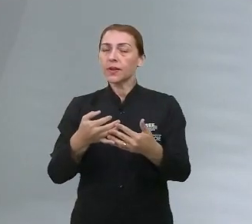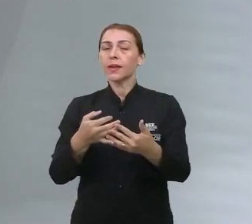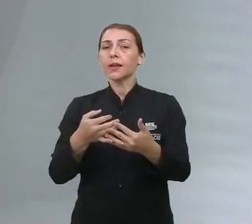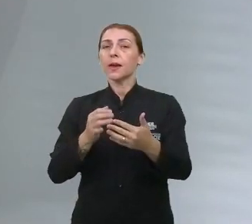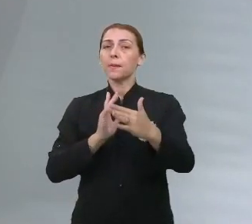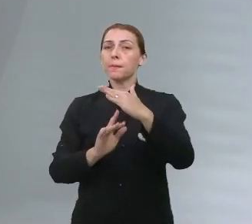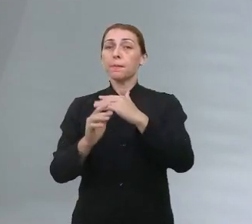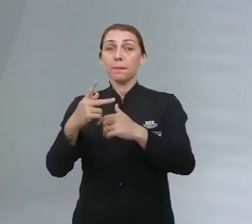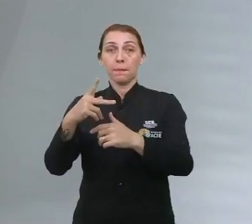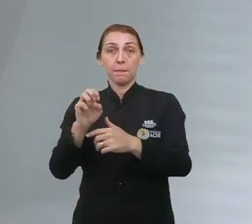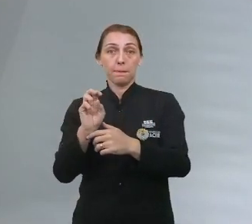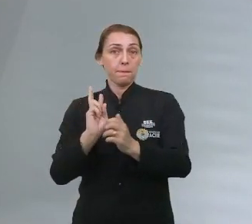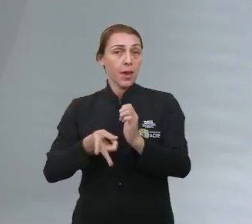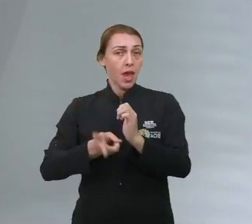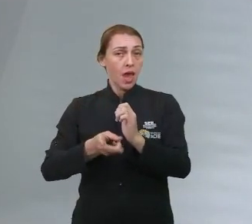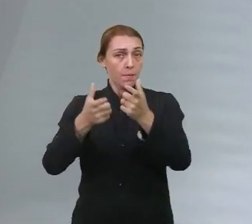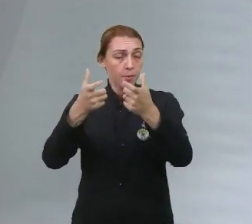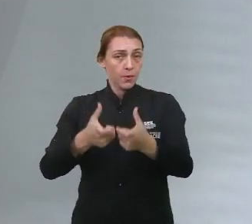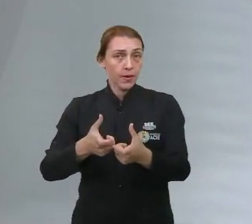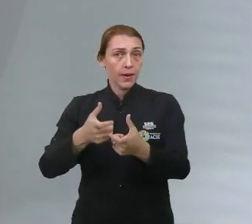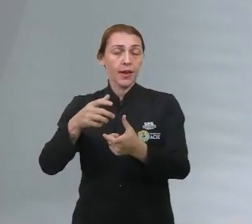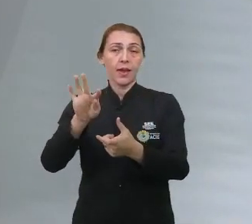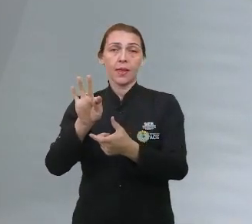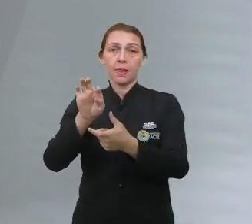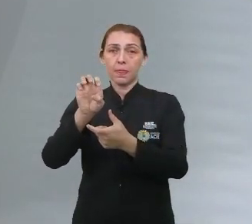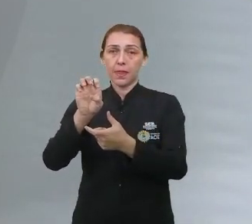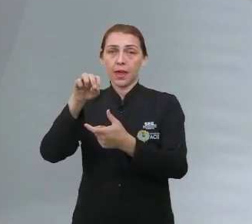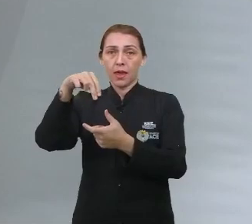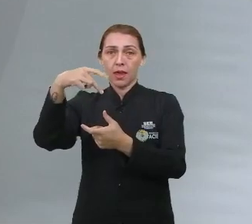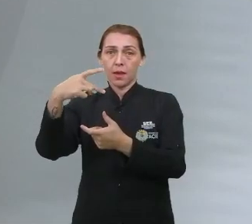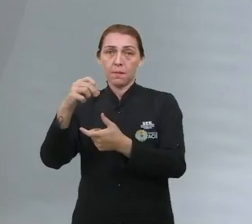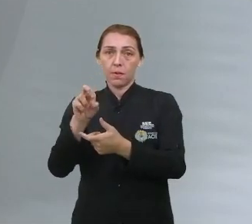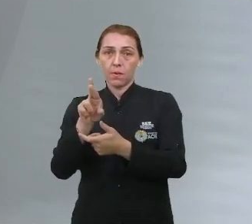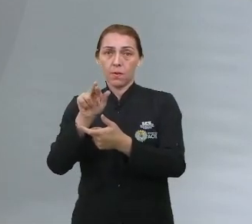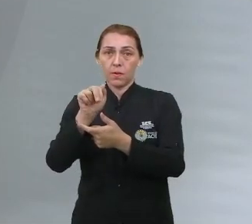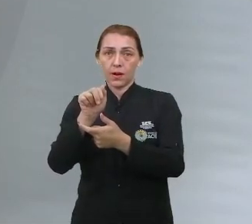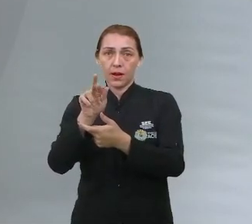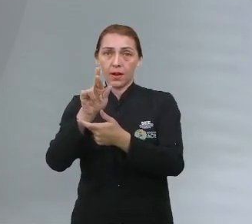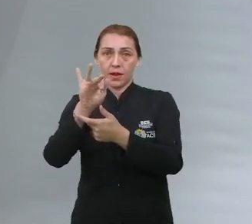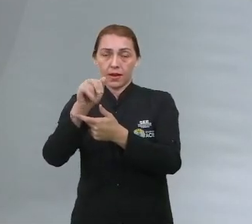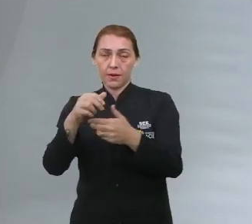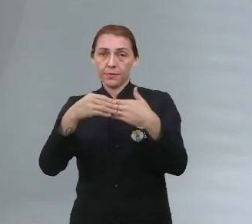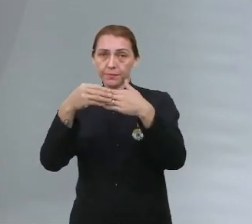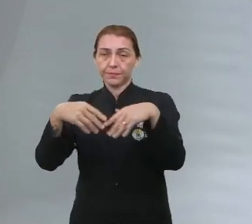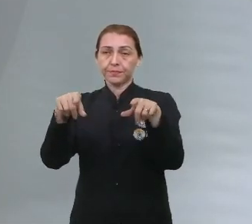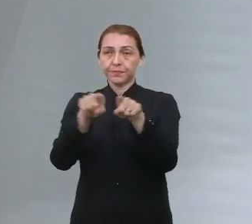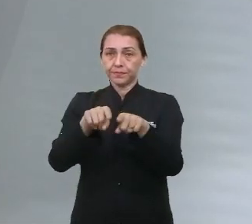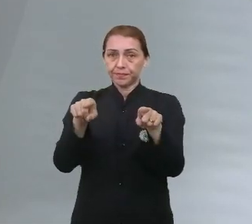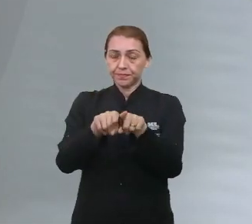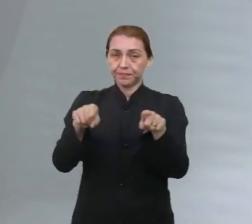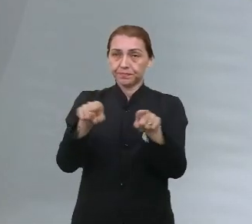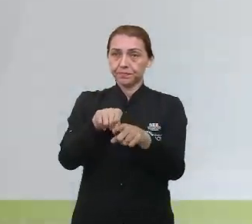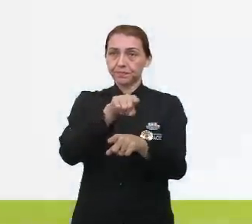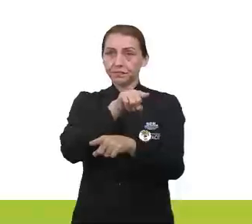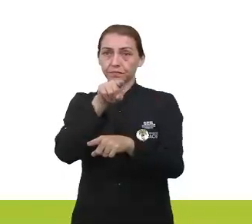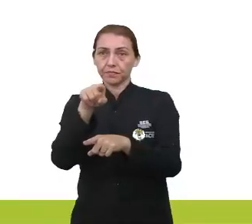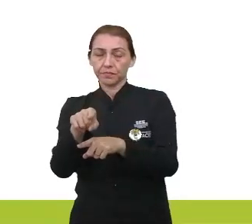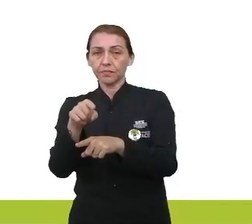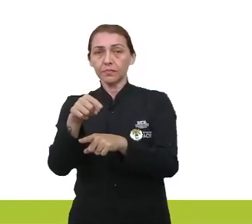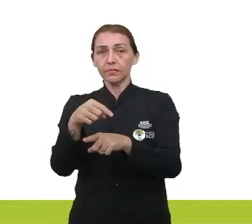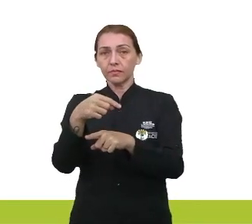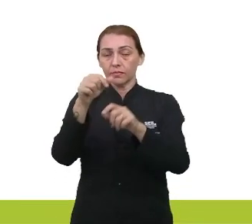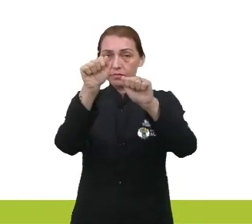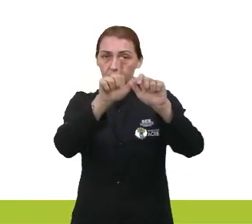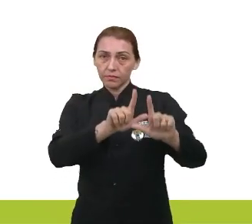migração permanente, migração temporária, tá? Eu trouxe aqui também para vocês, no nosso